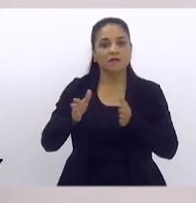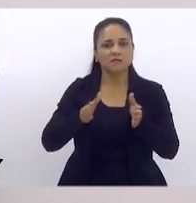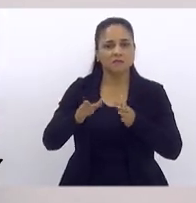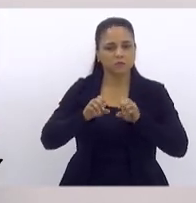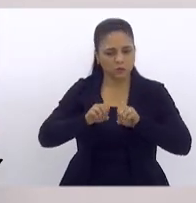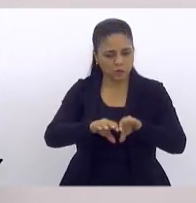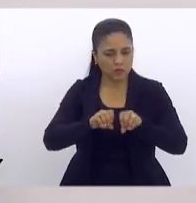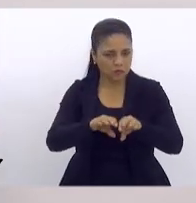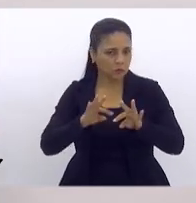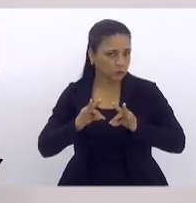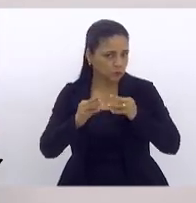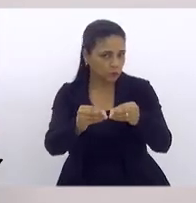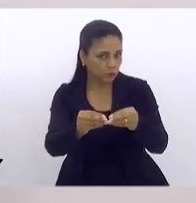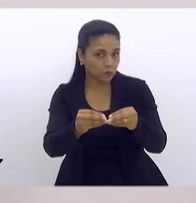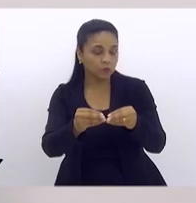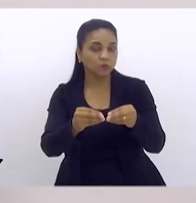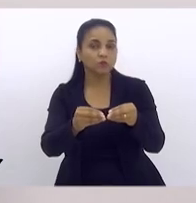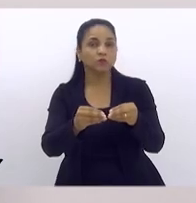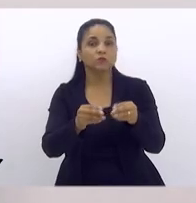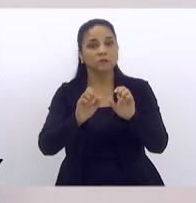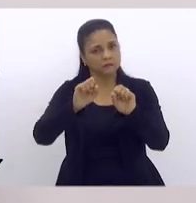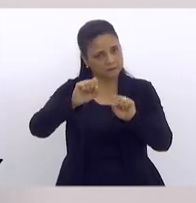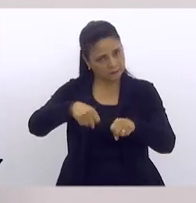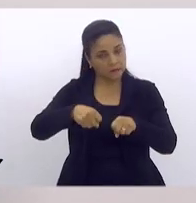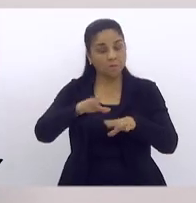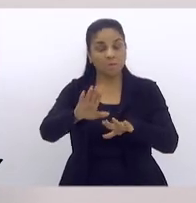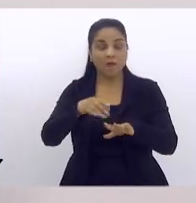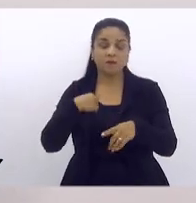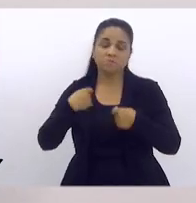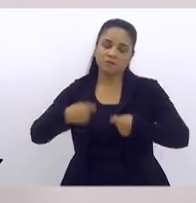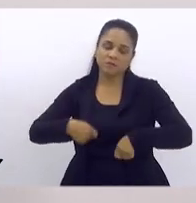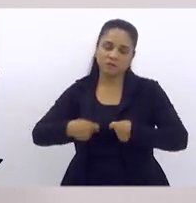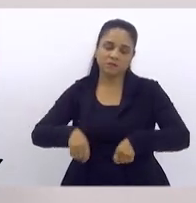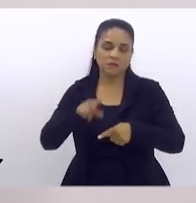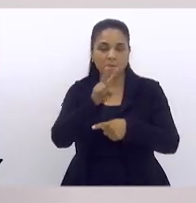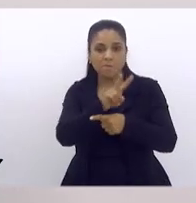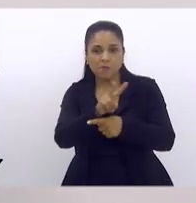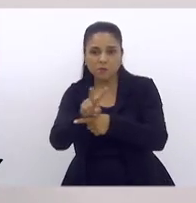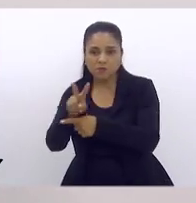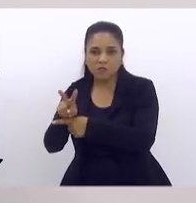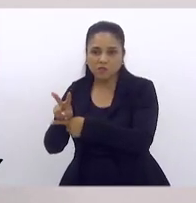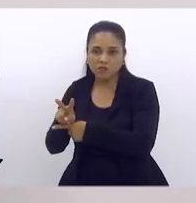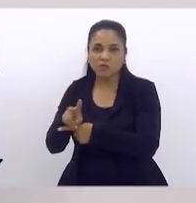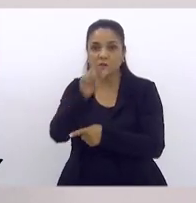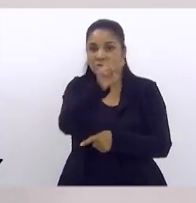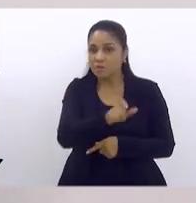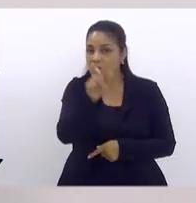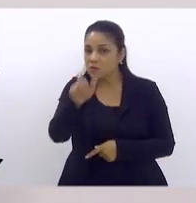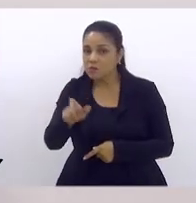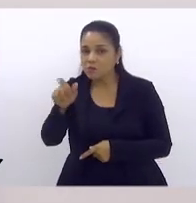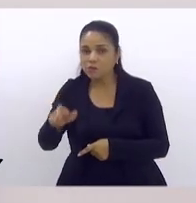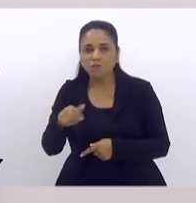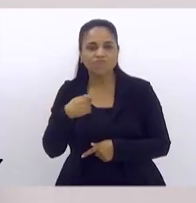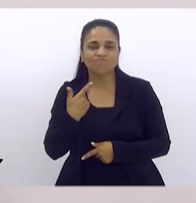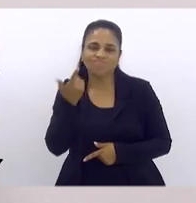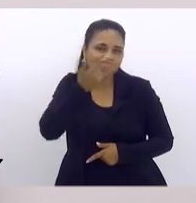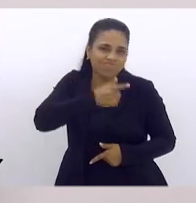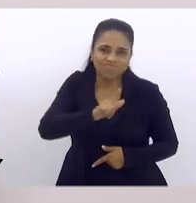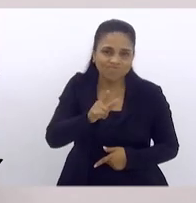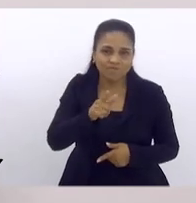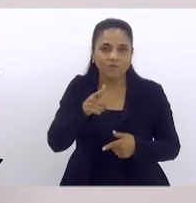etc sim mas evidentemente você tem que proteger aqueles que teve no máximo não tiveram